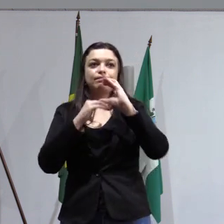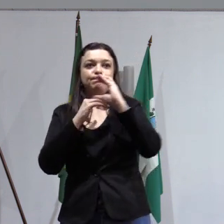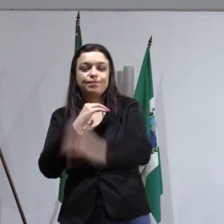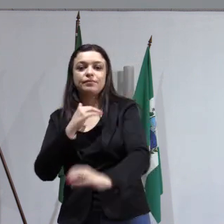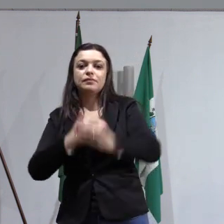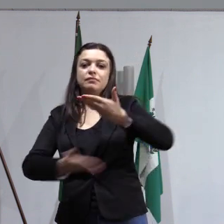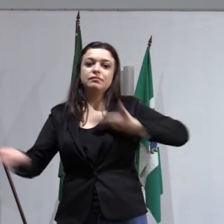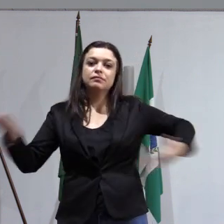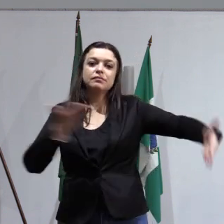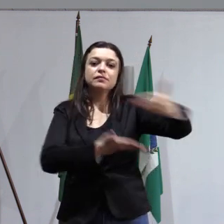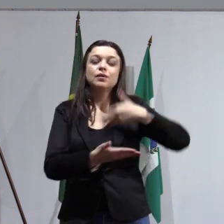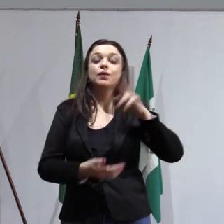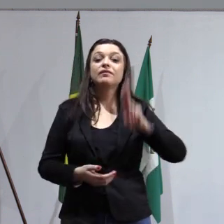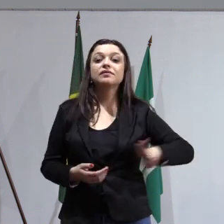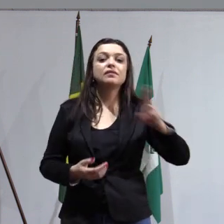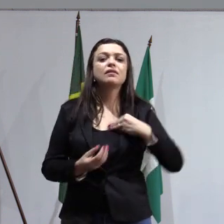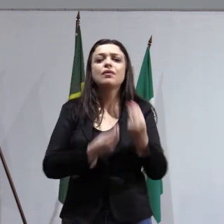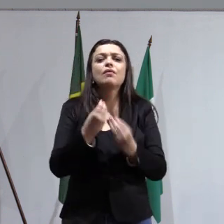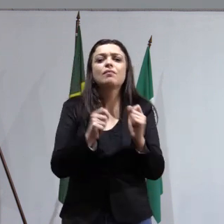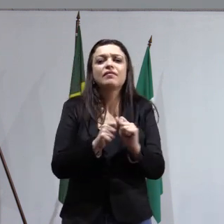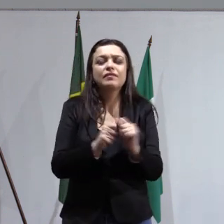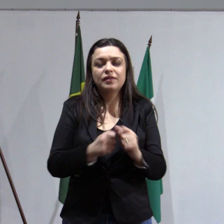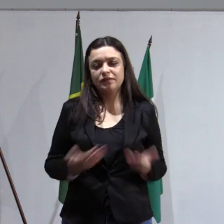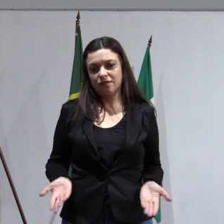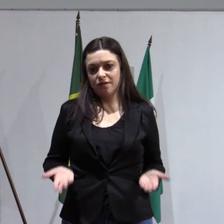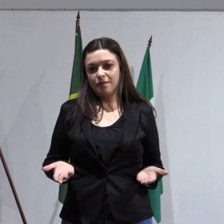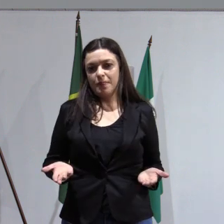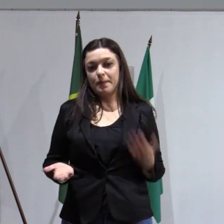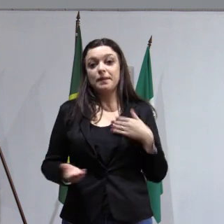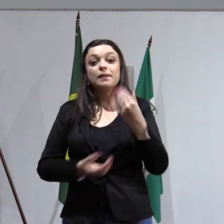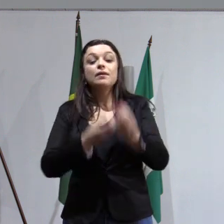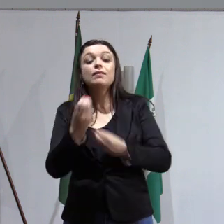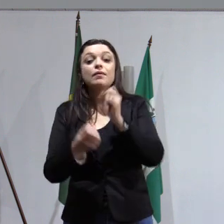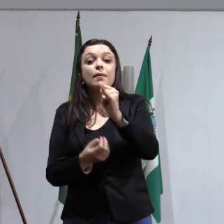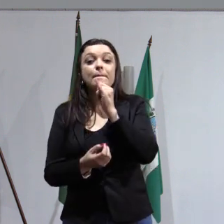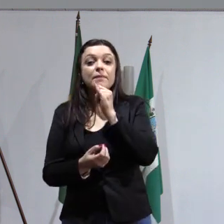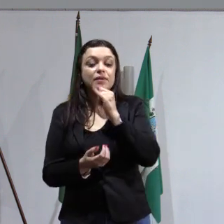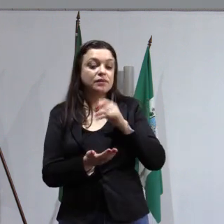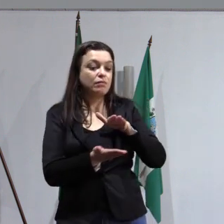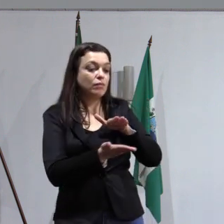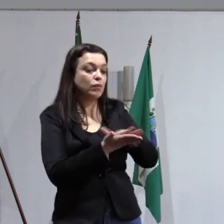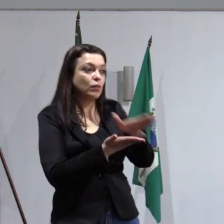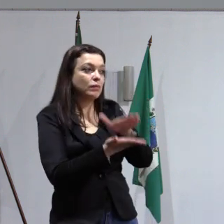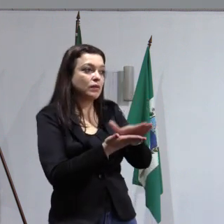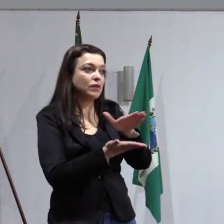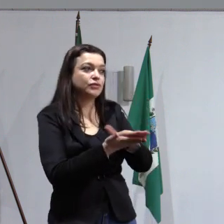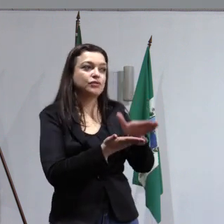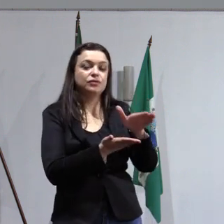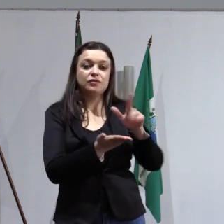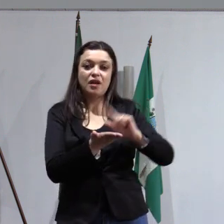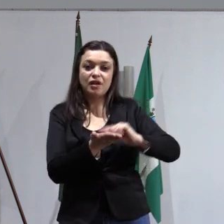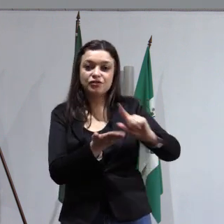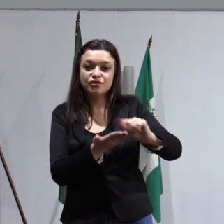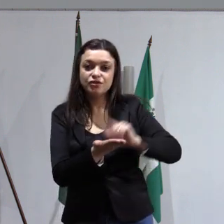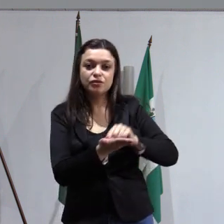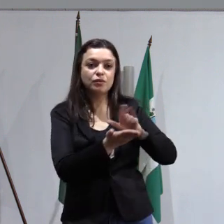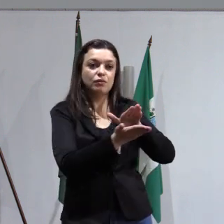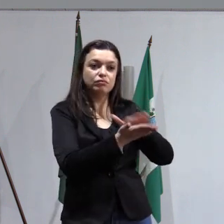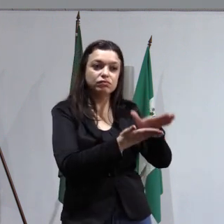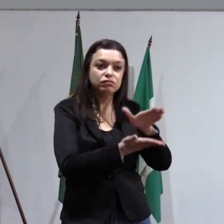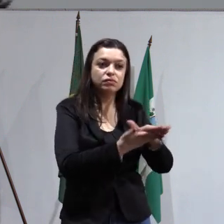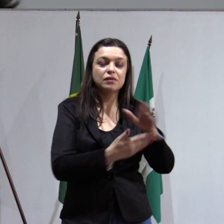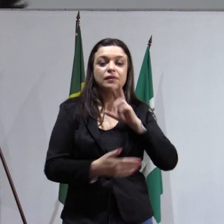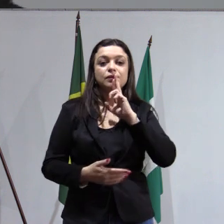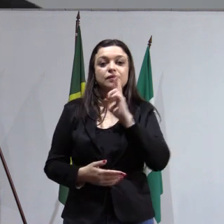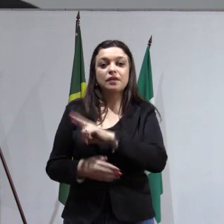patrocinadoras com as universidades quando os pesquisadores relacionados às instituições começarem a publicar artigos ou resultados de pesquisa que